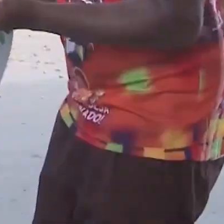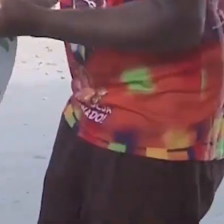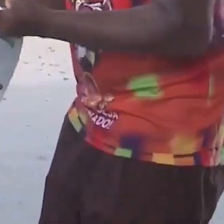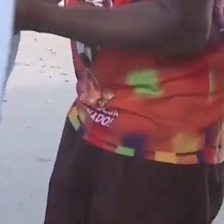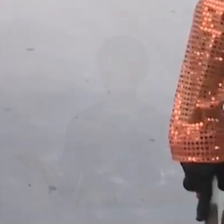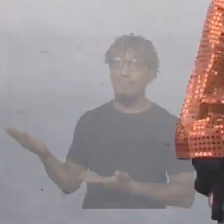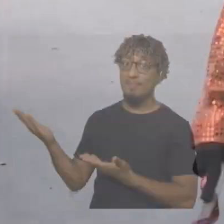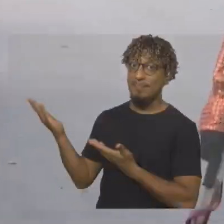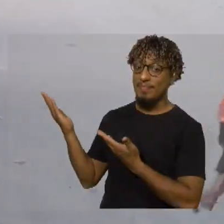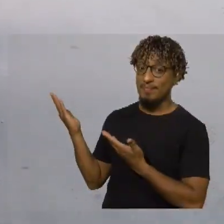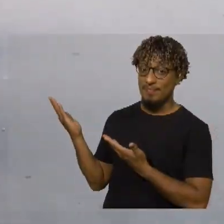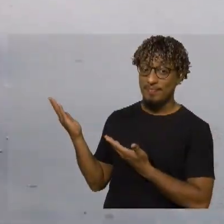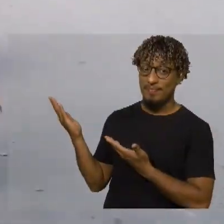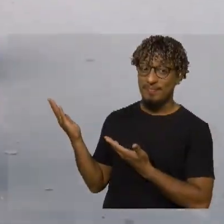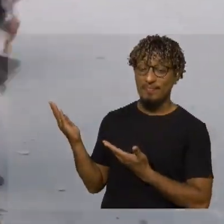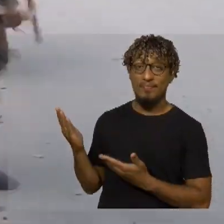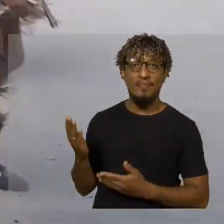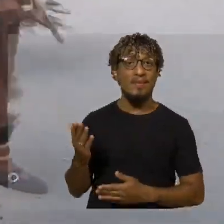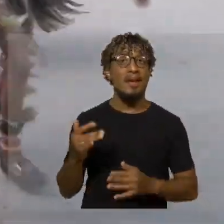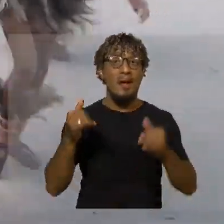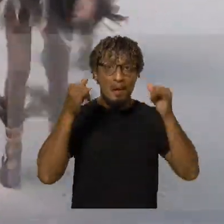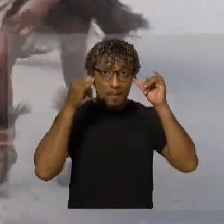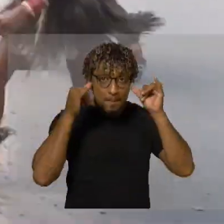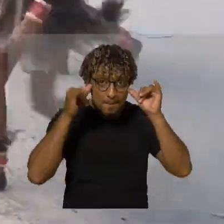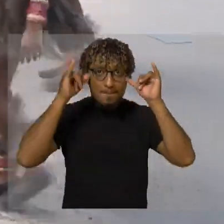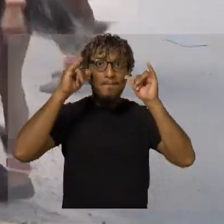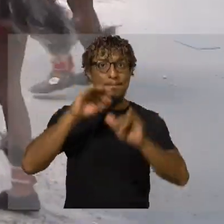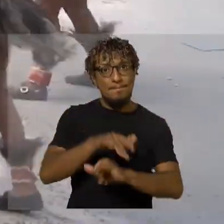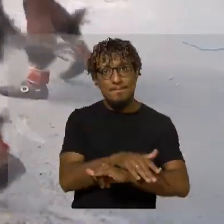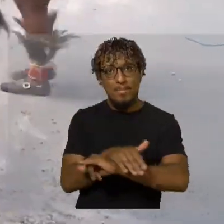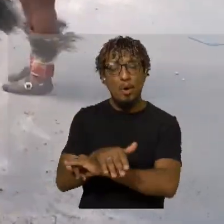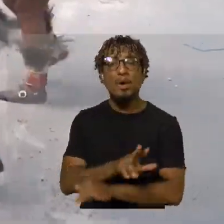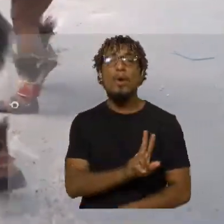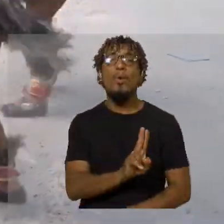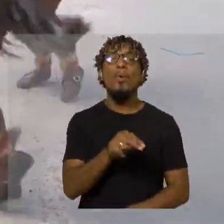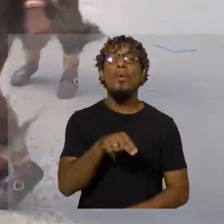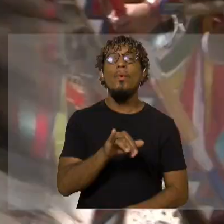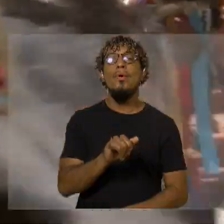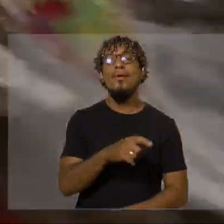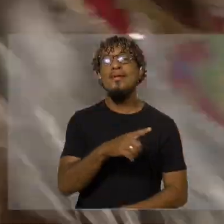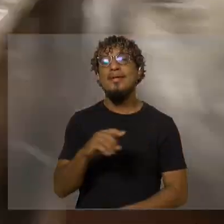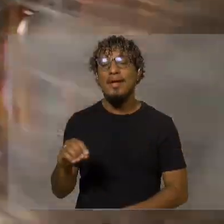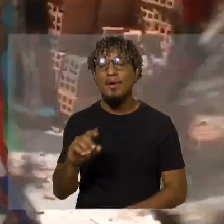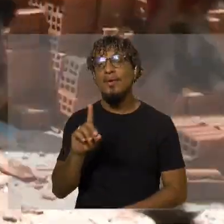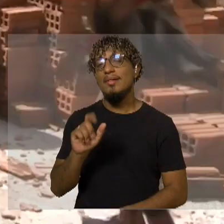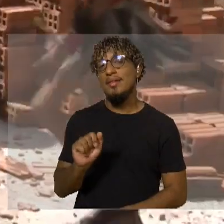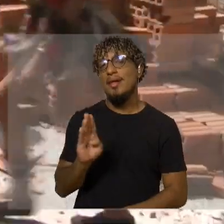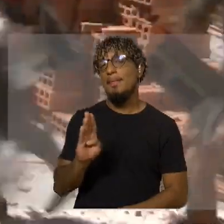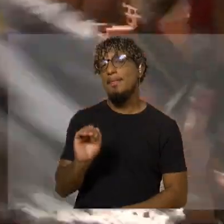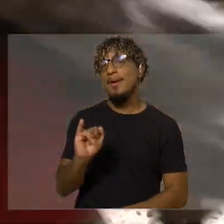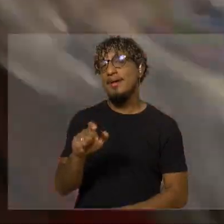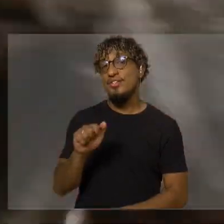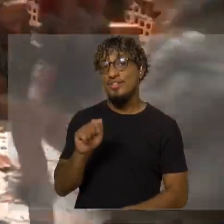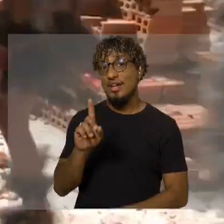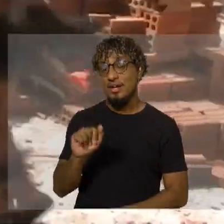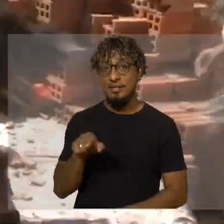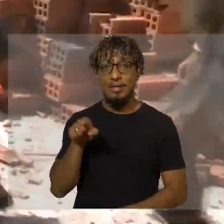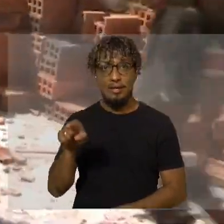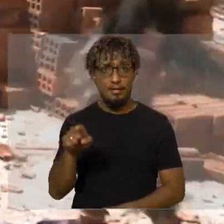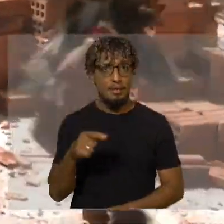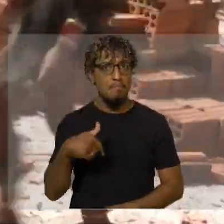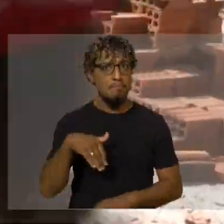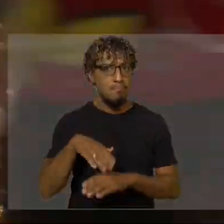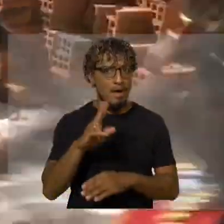Esse é o Bumba Meu Boi, União da Baixada. Há quase 25 anos, o grupo se mantém como um dos baluartes da